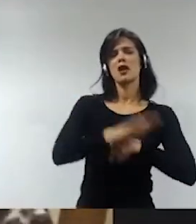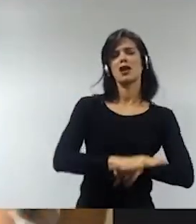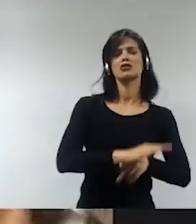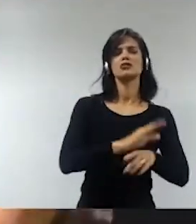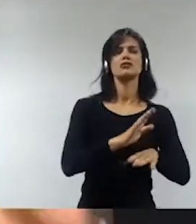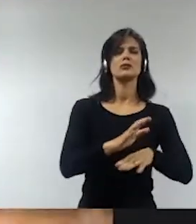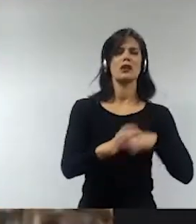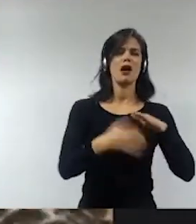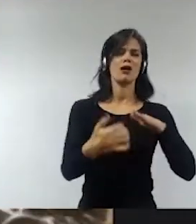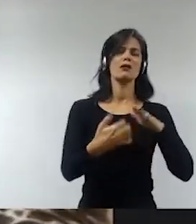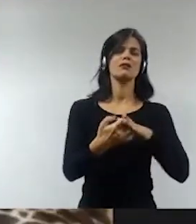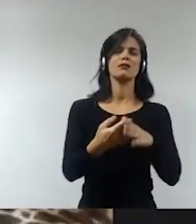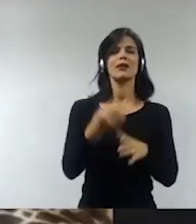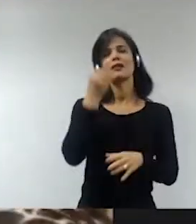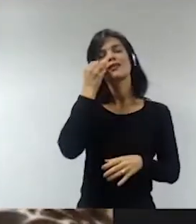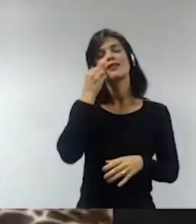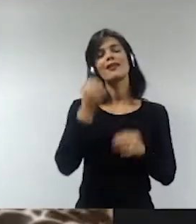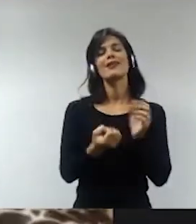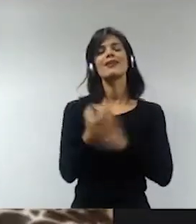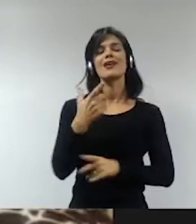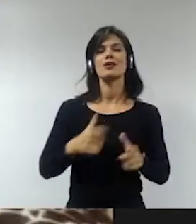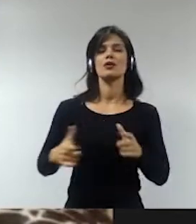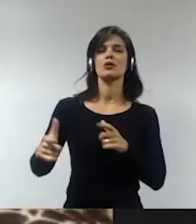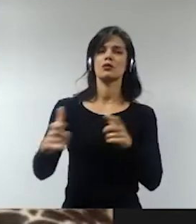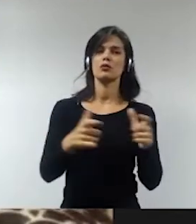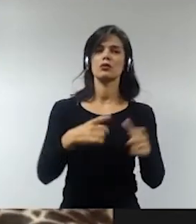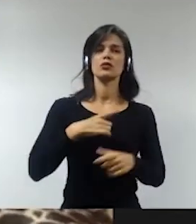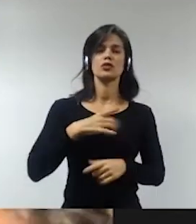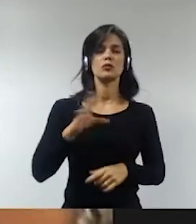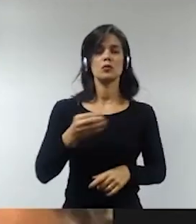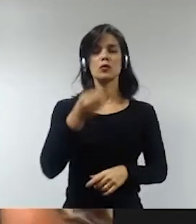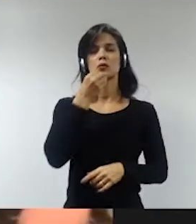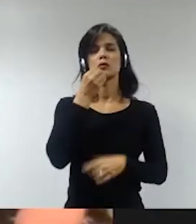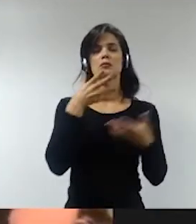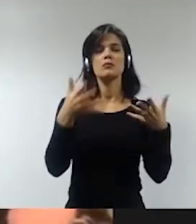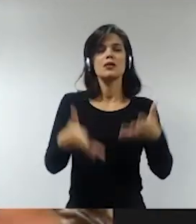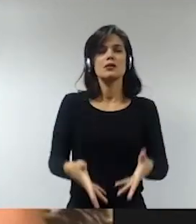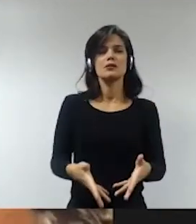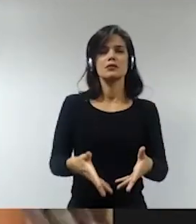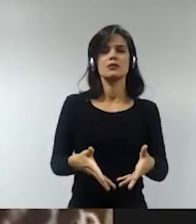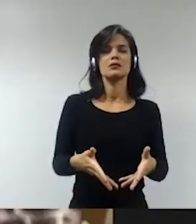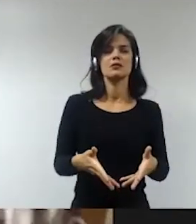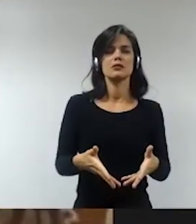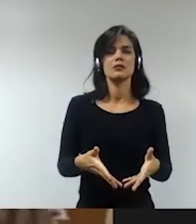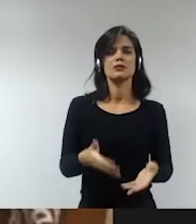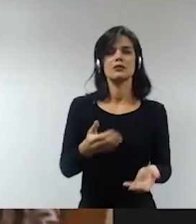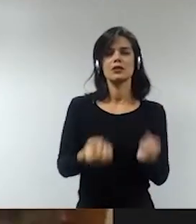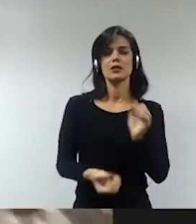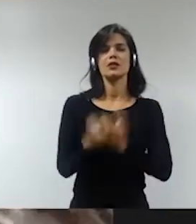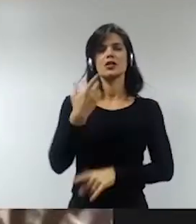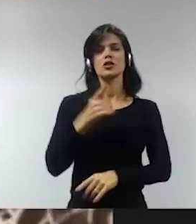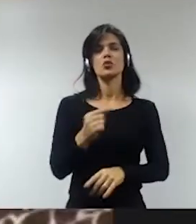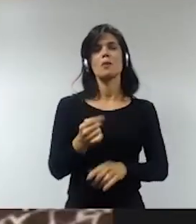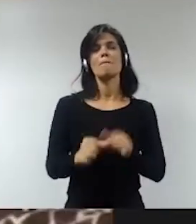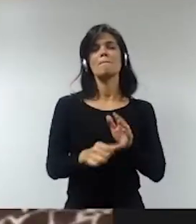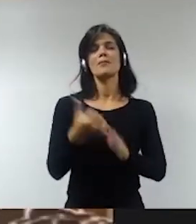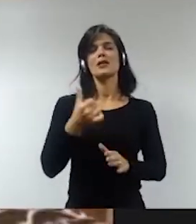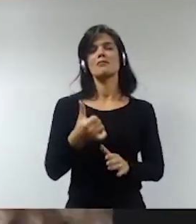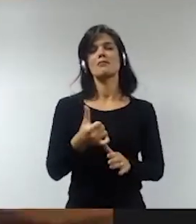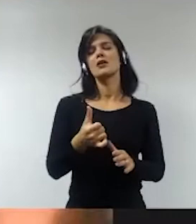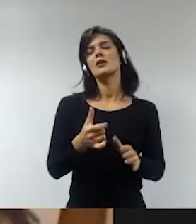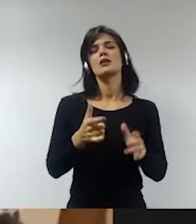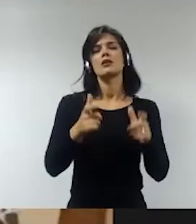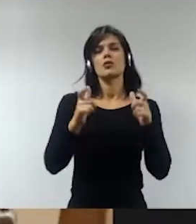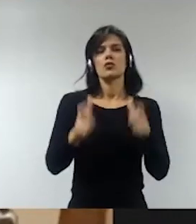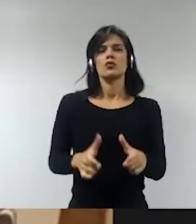tentar criar esses espaços. Eu tive a oportunidade de participar da iniciativa da criação do primeiro Sejusc no